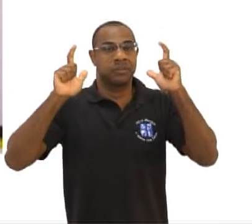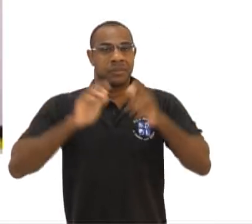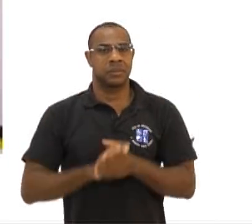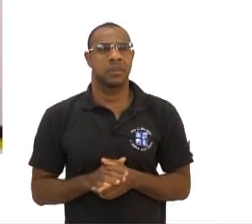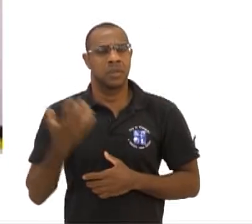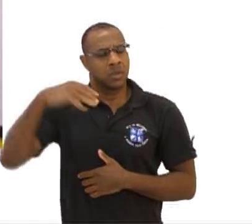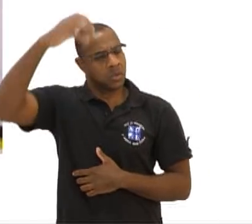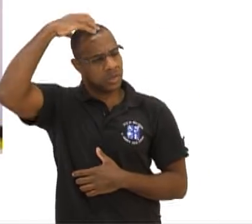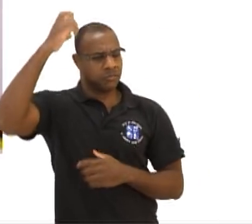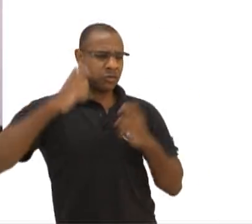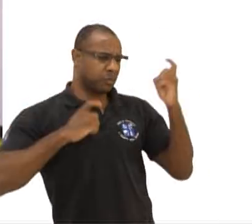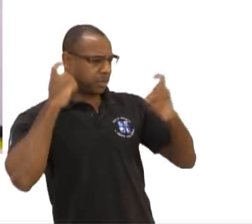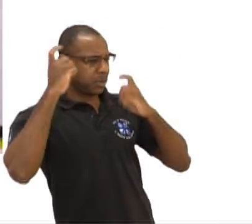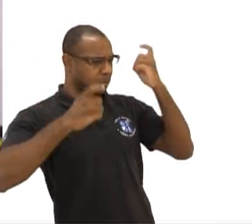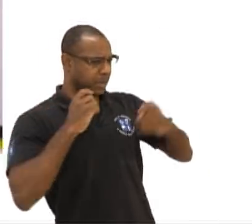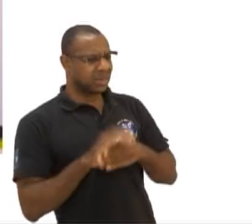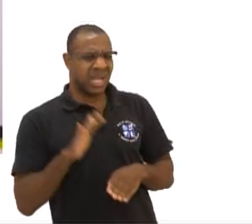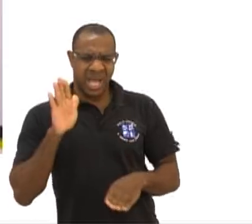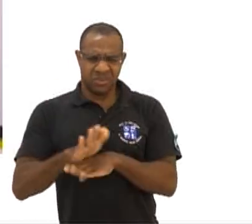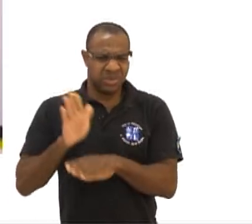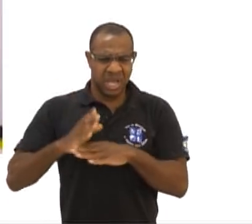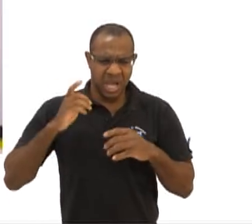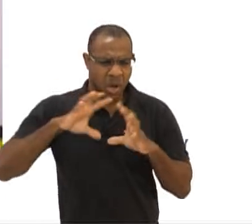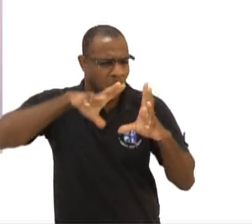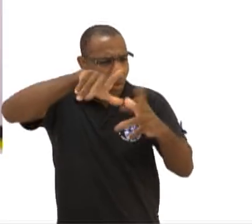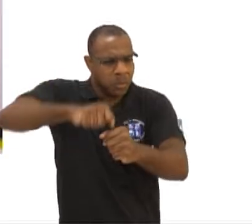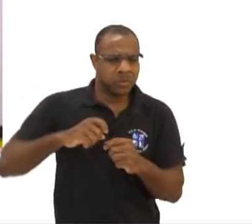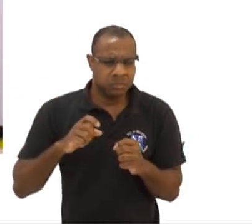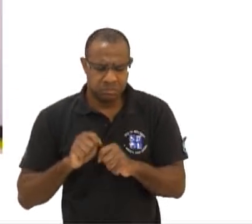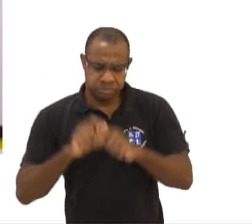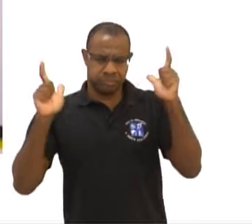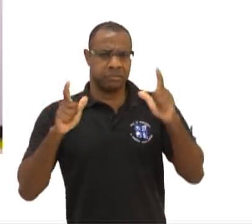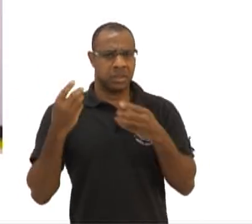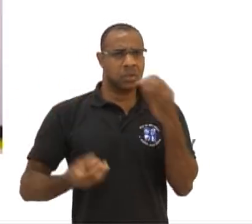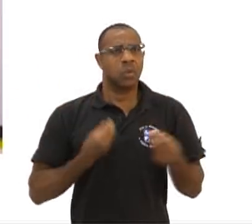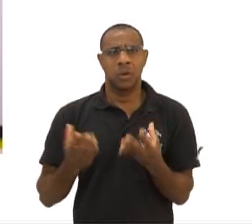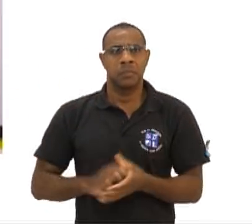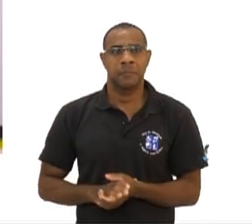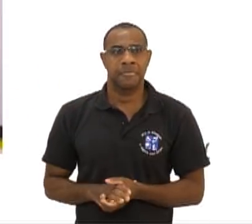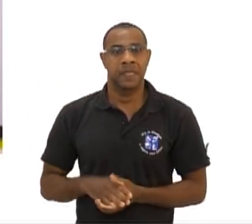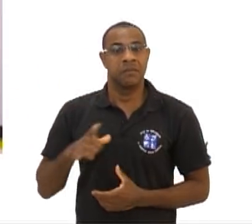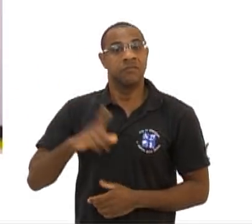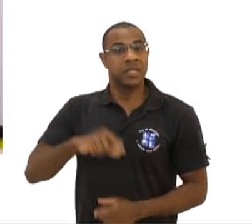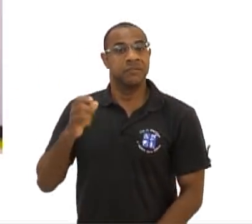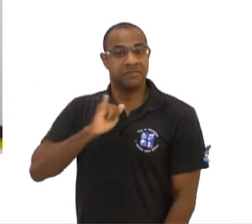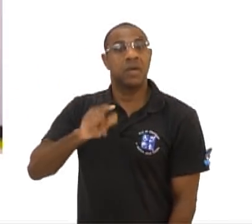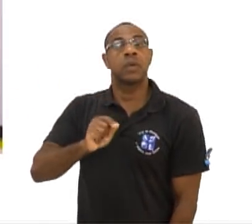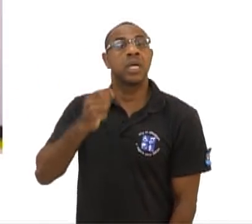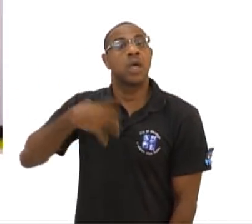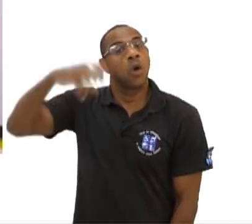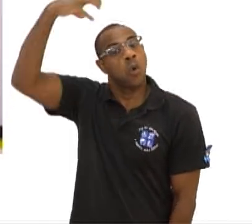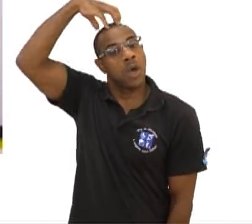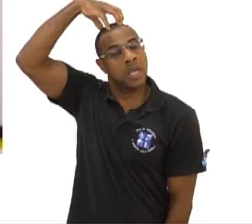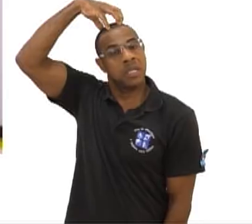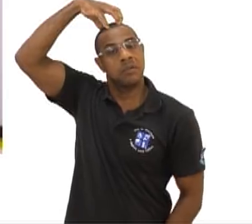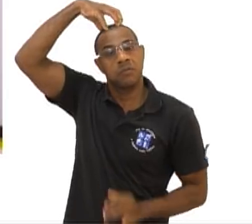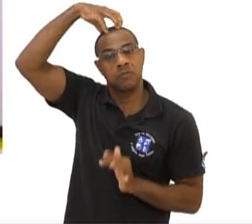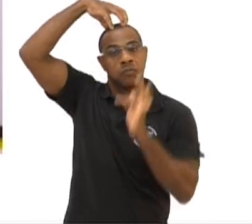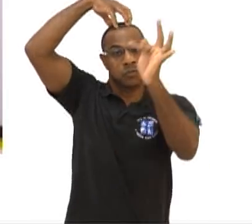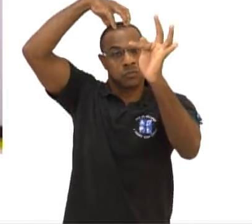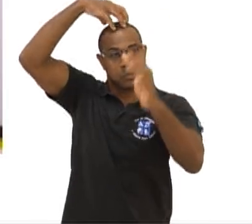preocupado. Ajudar a humanidade a despertar? Não, ele será um grande rei. A partir daí, tudo em volta